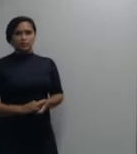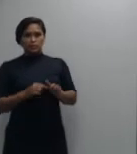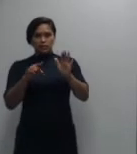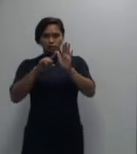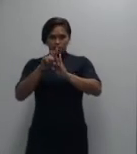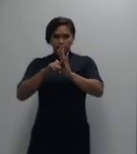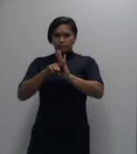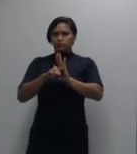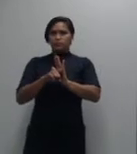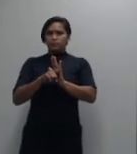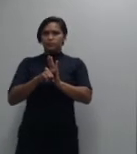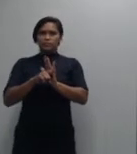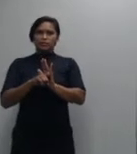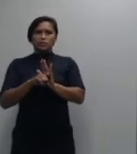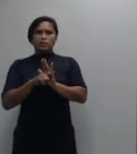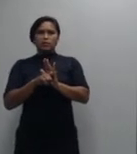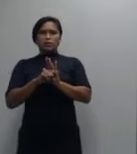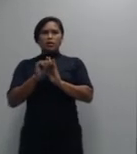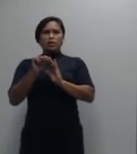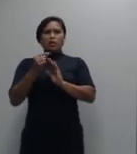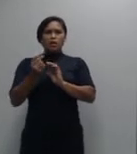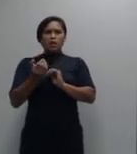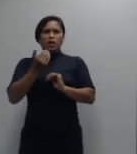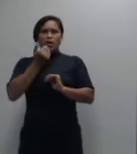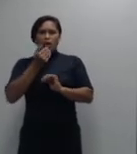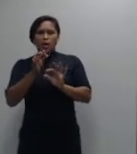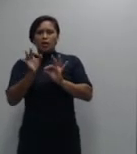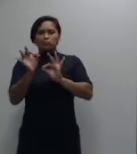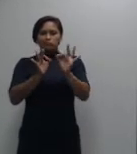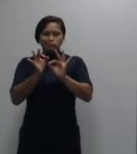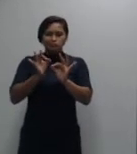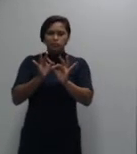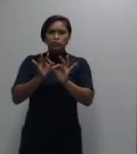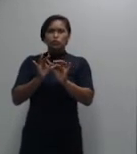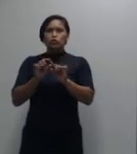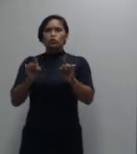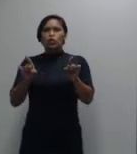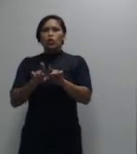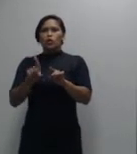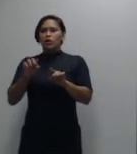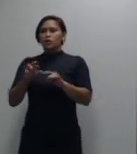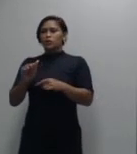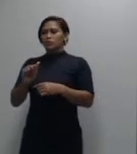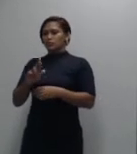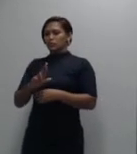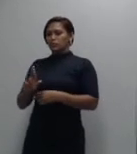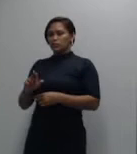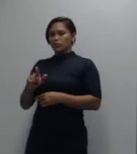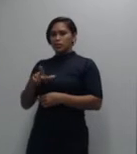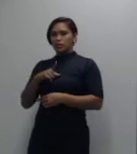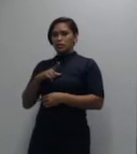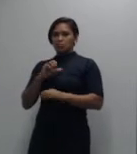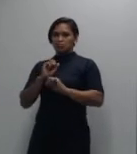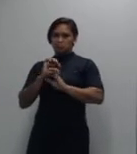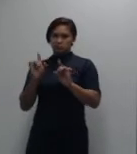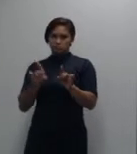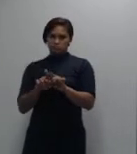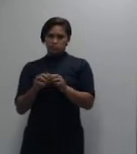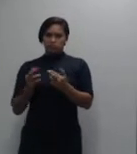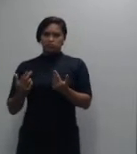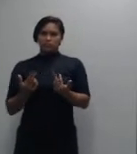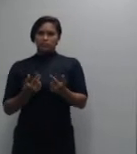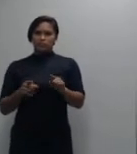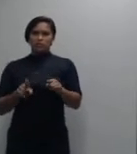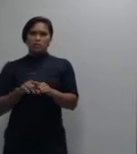outro e grande foi aí eu ajustei com relação ao agravo então evidentemente o mesmo entendimento